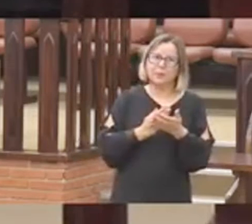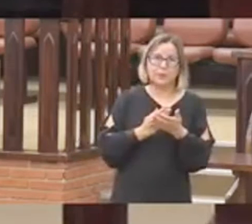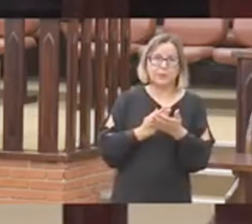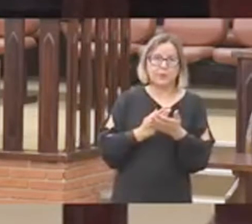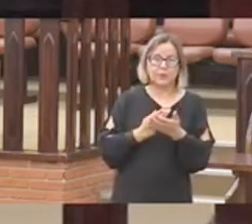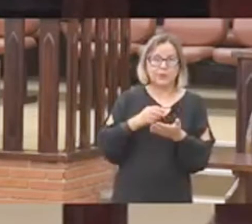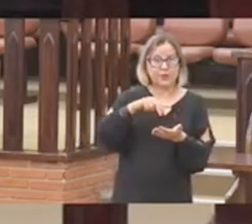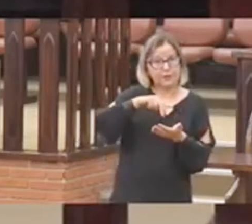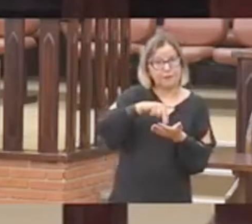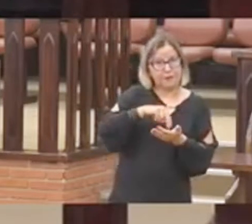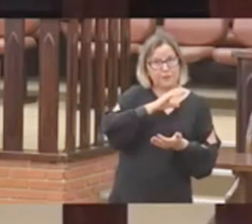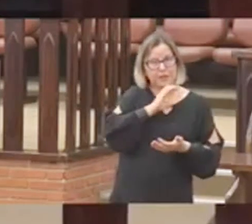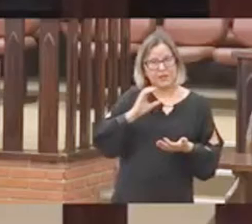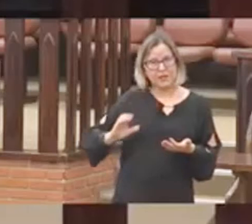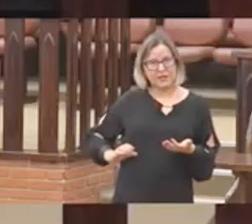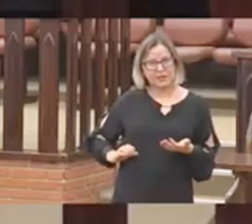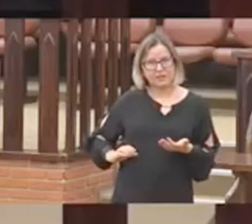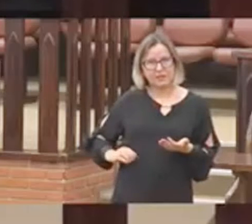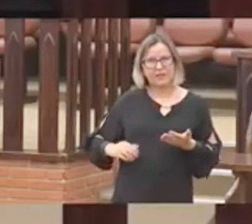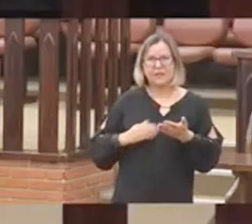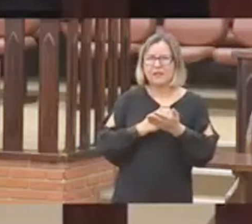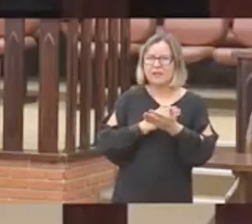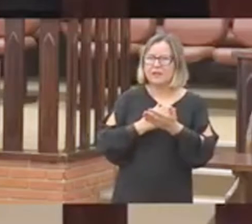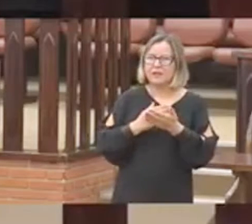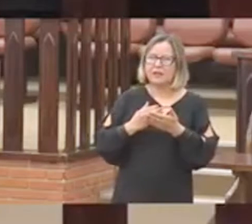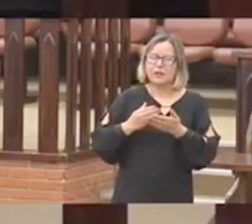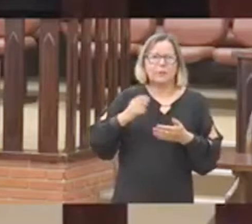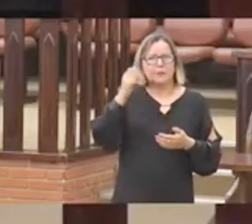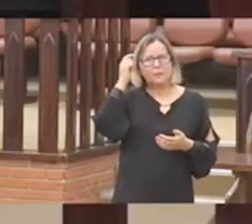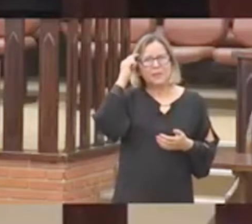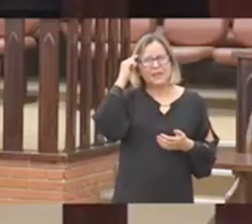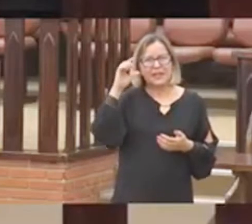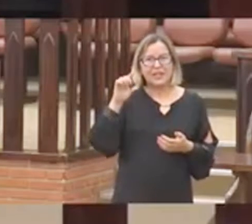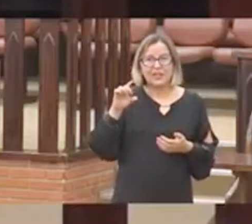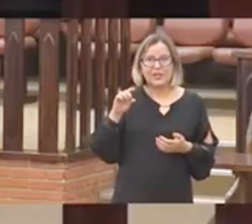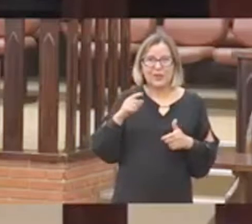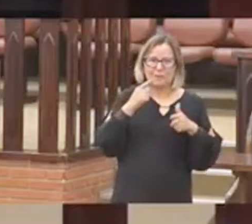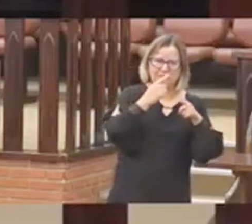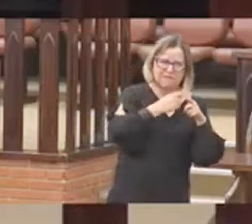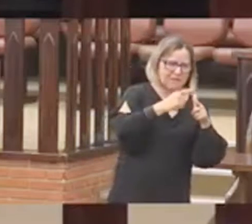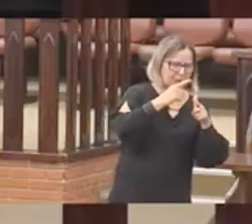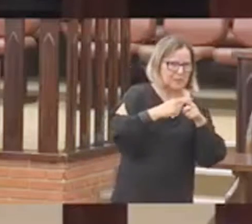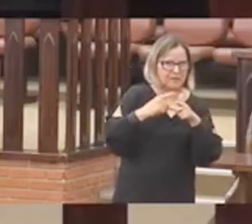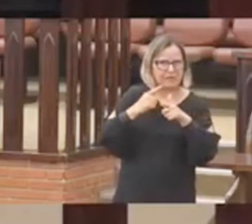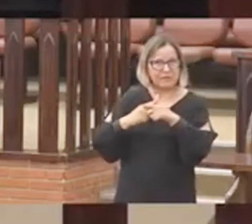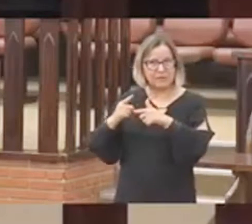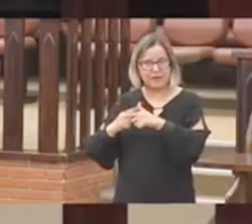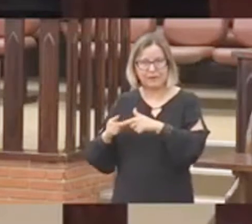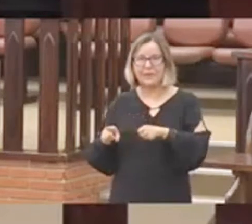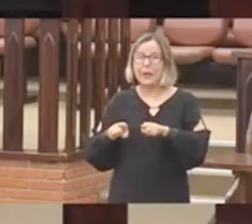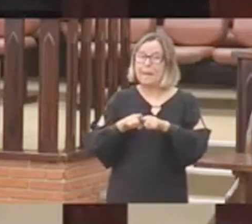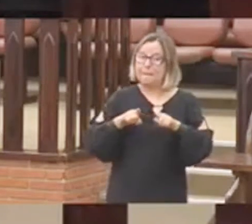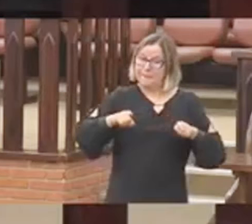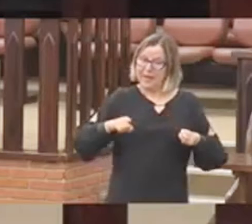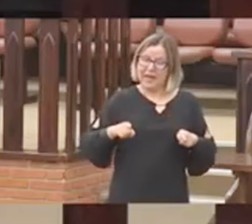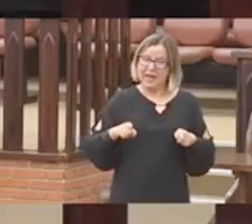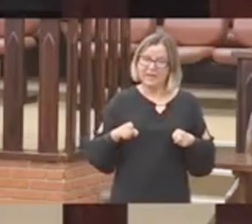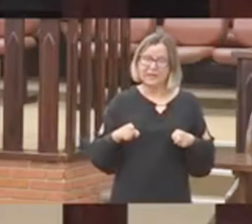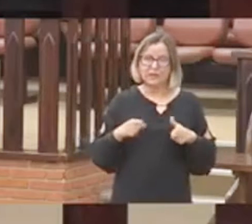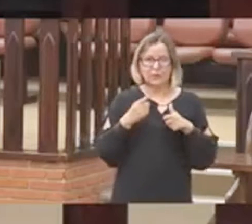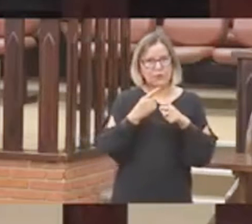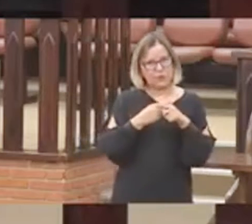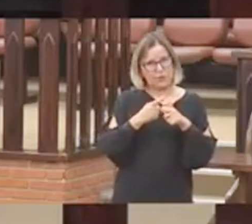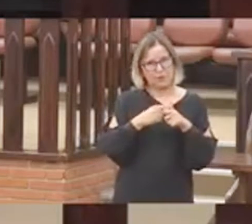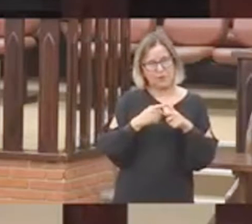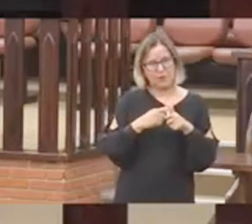o nosso olhar para as circunstâncias. Só que eu digo para vocês que essas circunstâncias não trarão